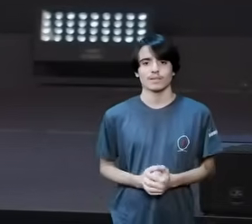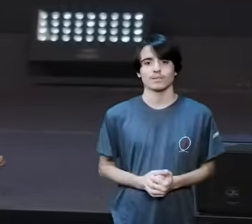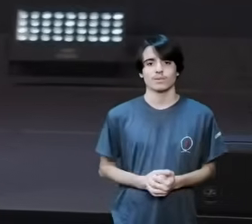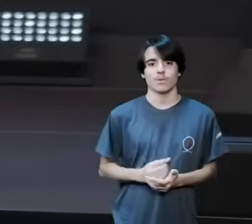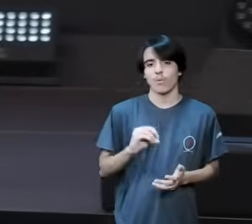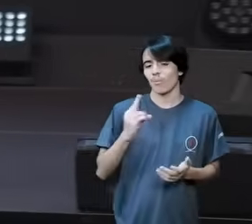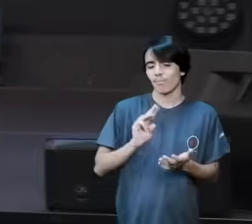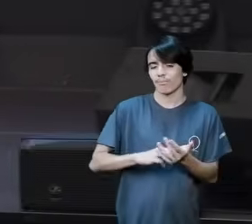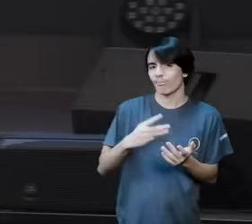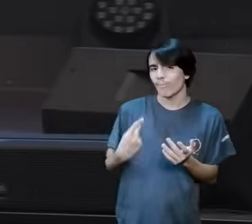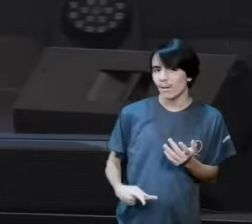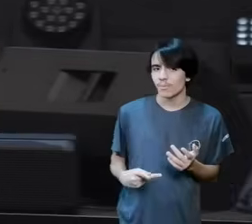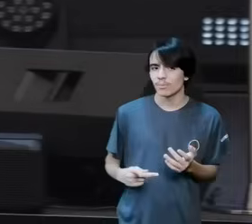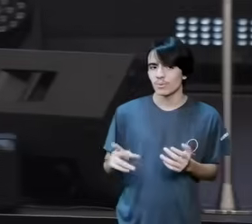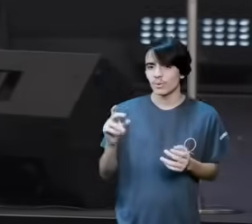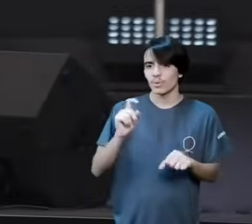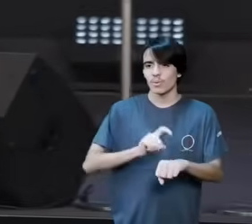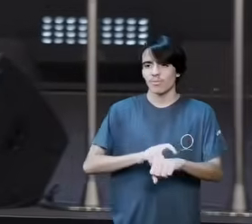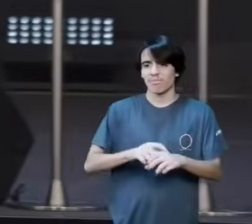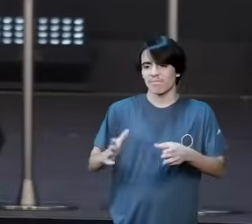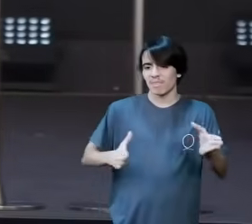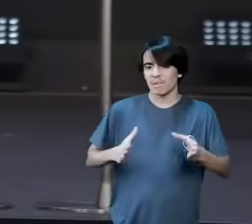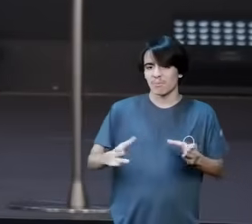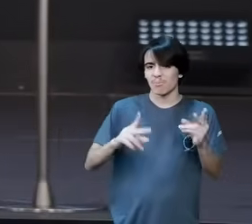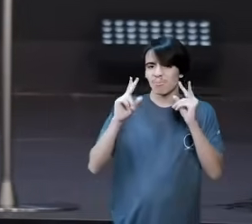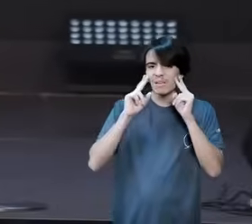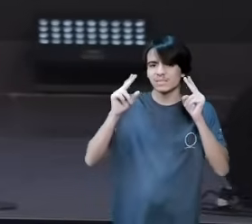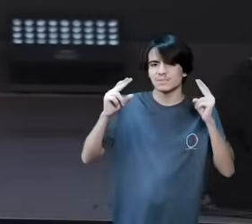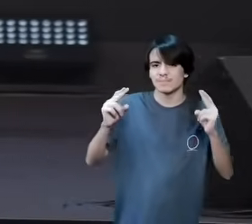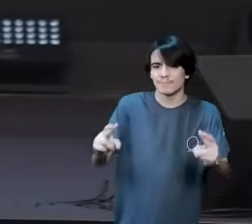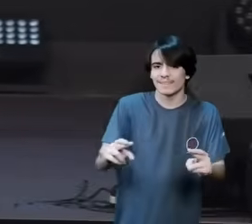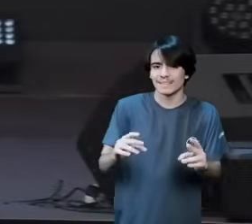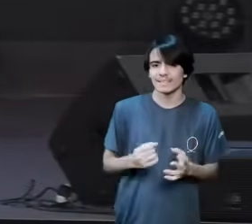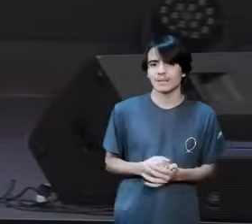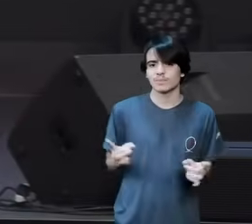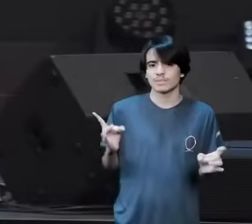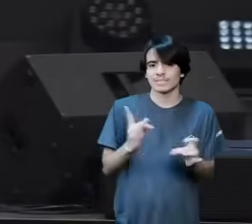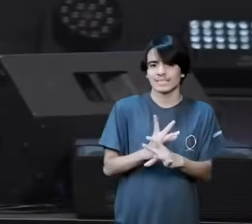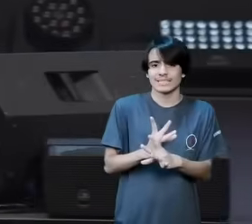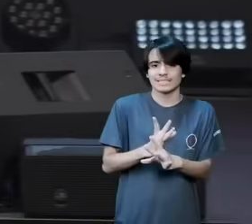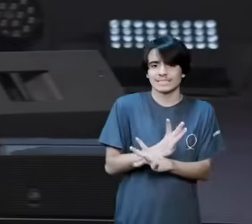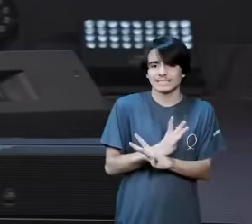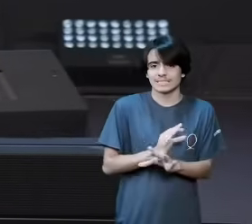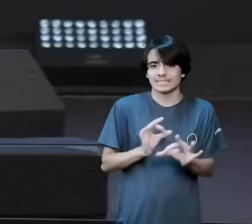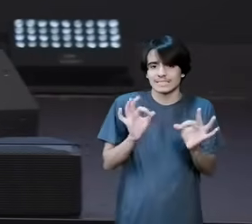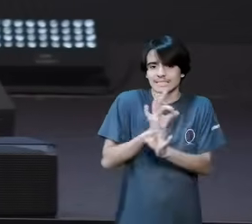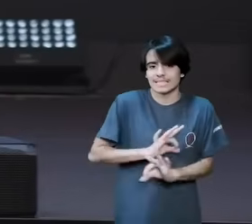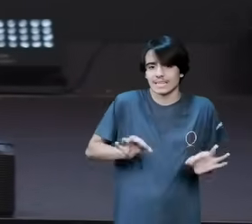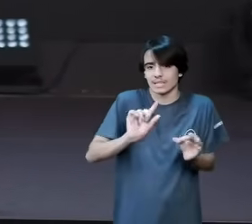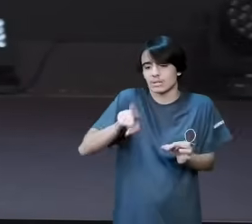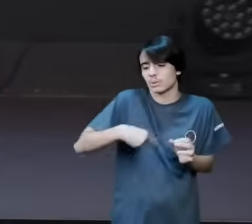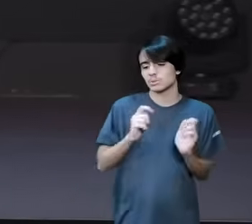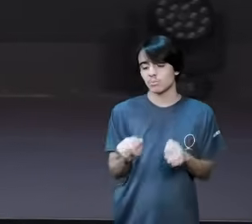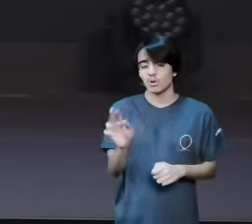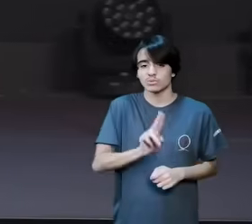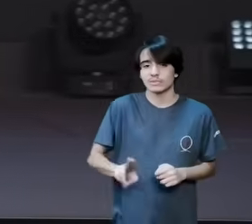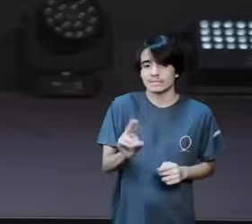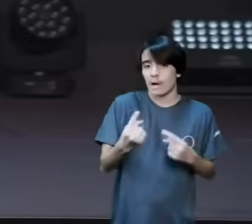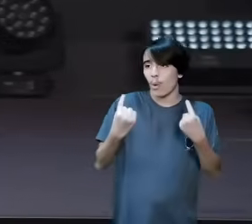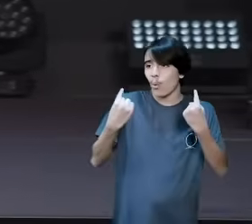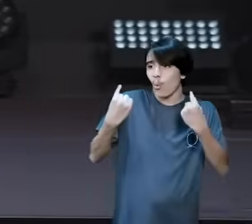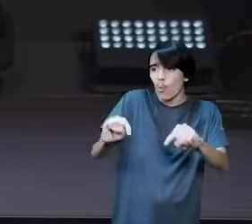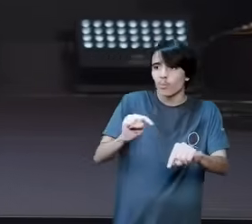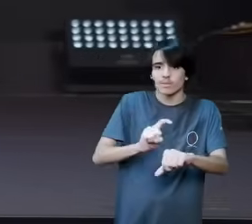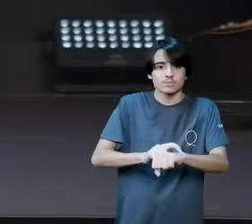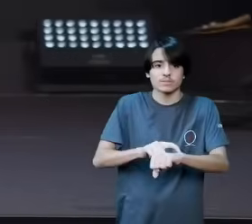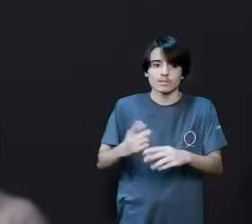membro, tempo não respeita absolutamente nenhuma das coisas que a gente poderia utilizar para tentar